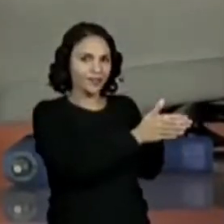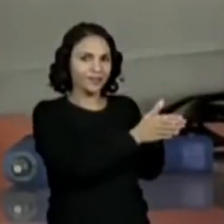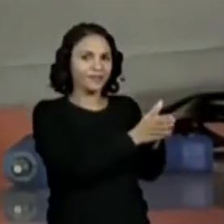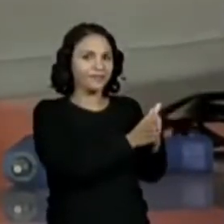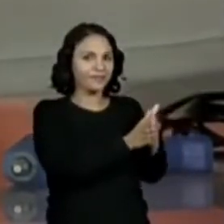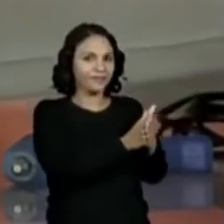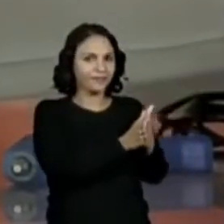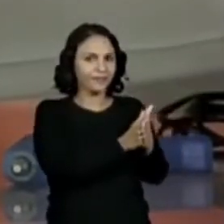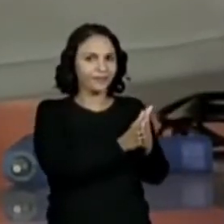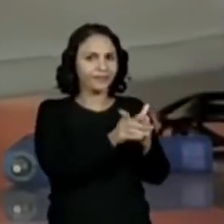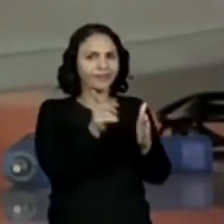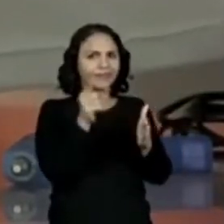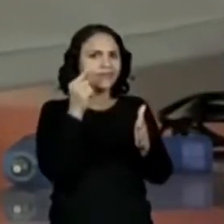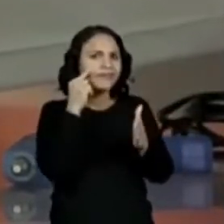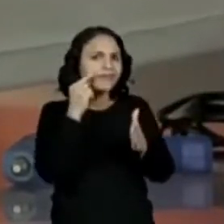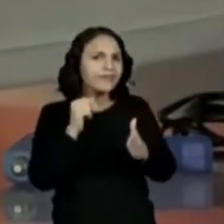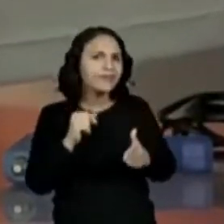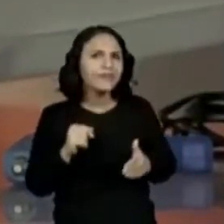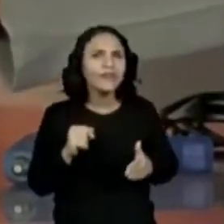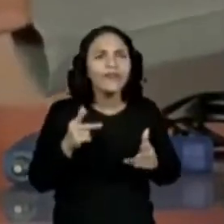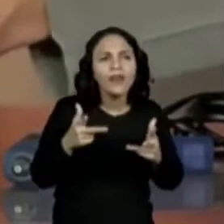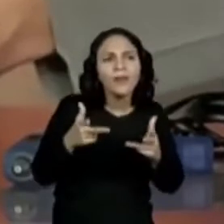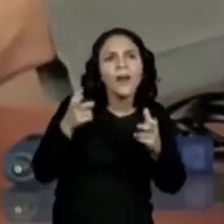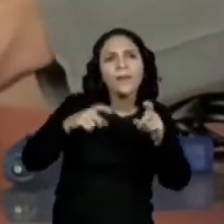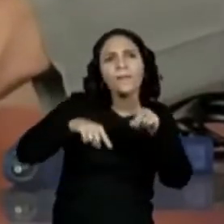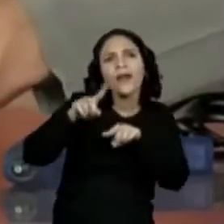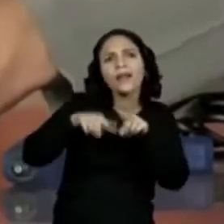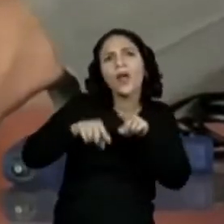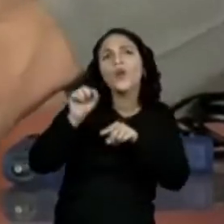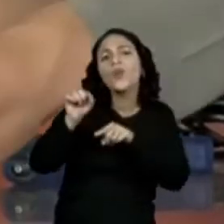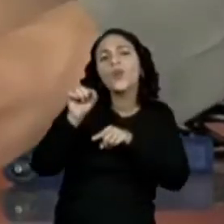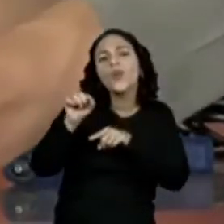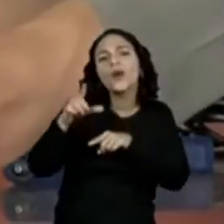Observe de perto e tente identificar os materiais, porque